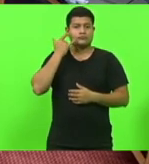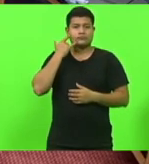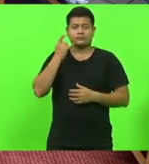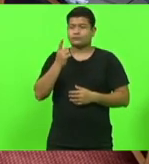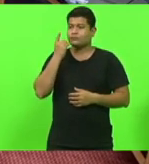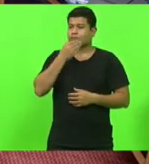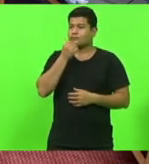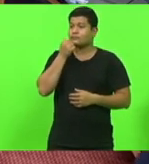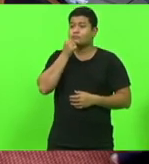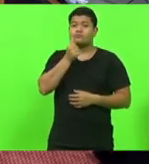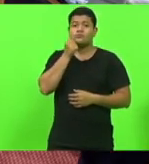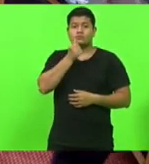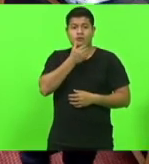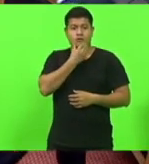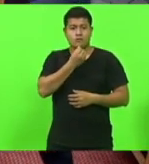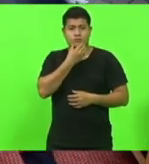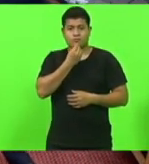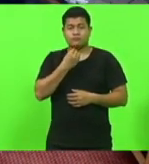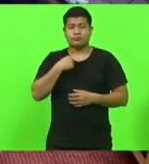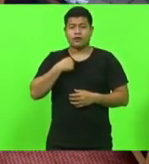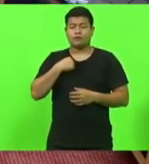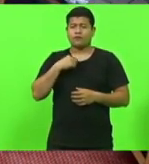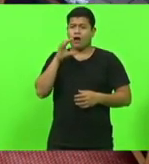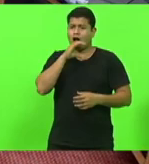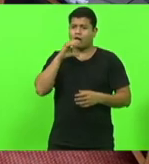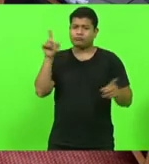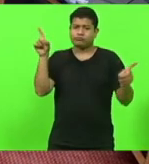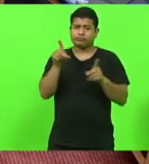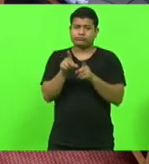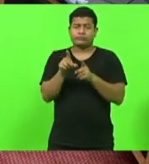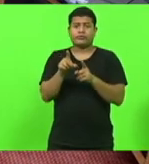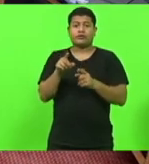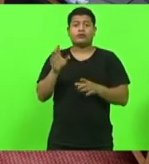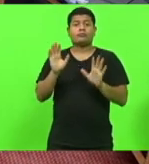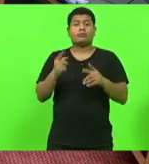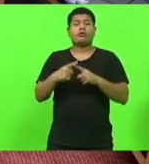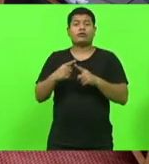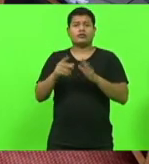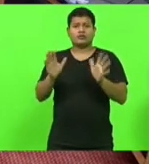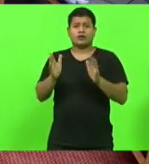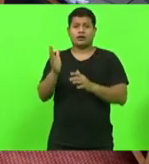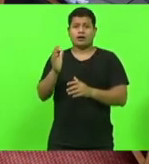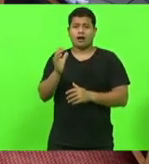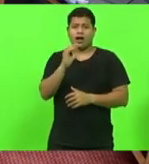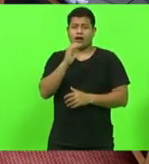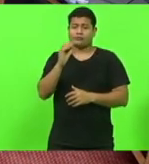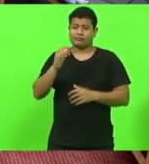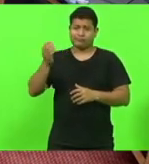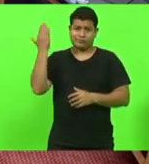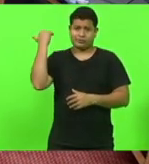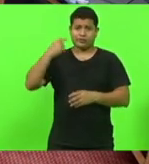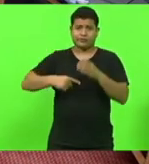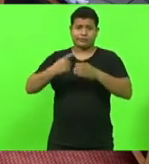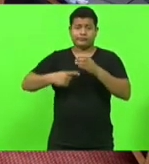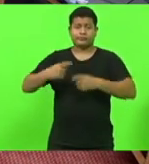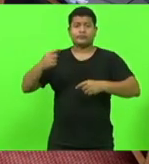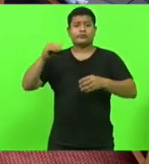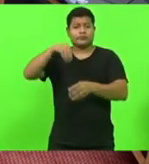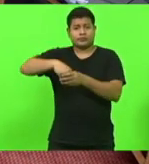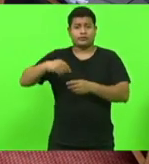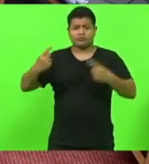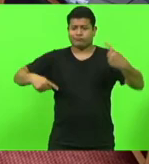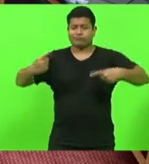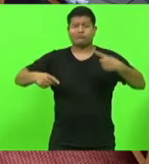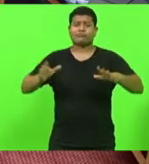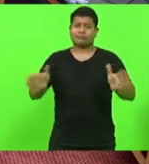senhores deputados, vou tentar resumir porque há pouco já discutimos isso aqui nas comissões. Mas o que nós estamos